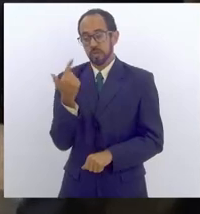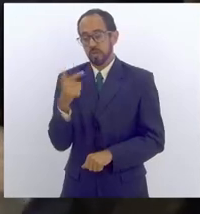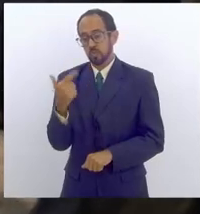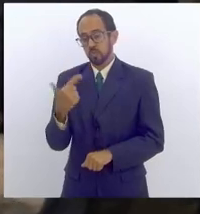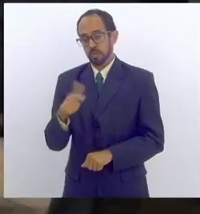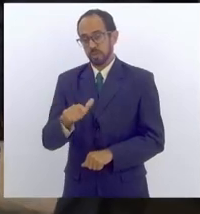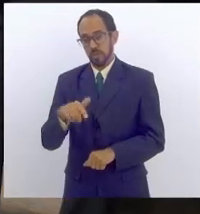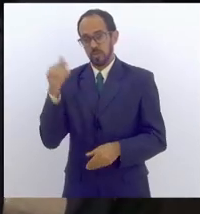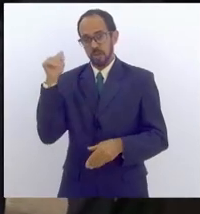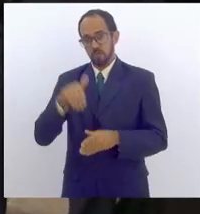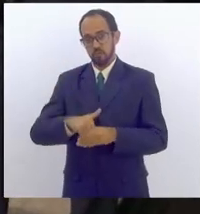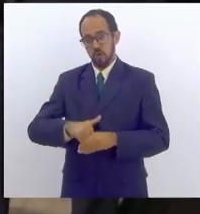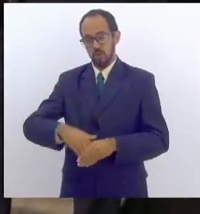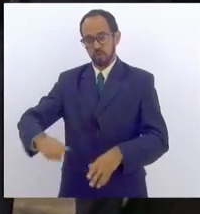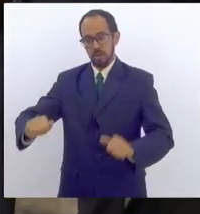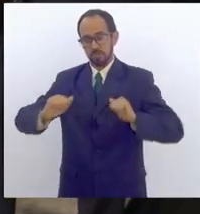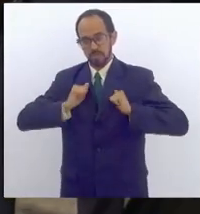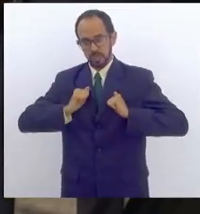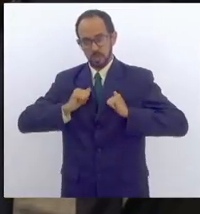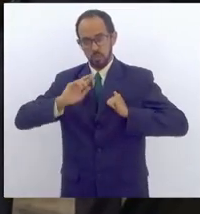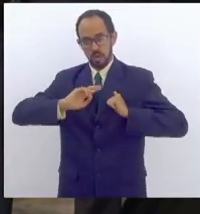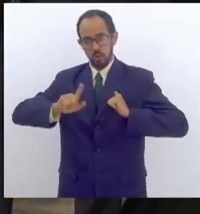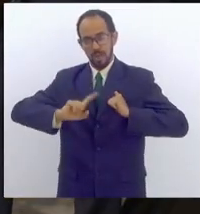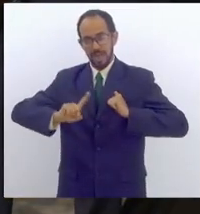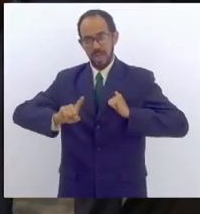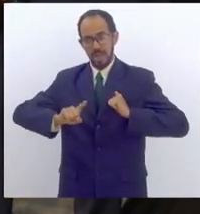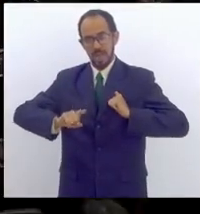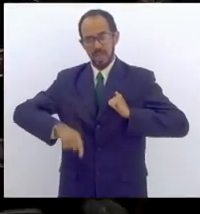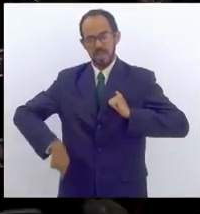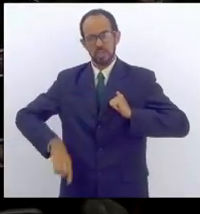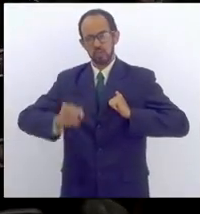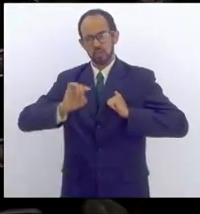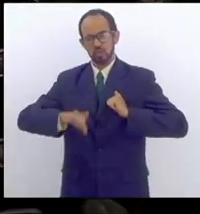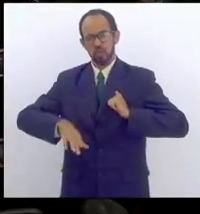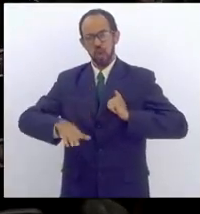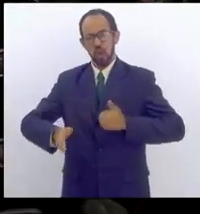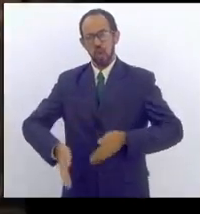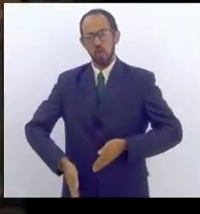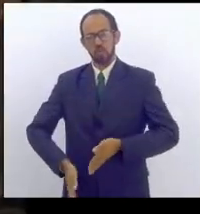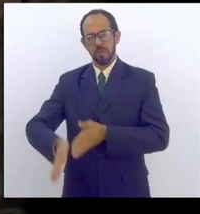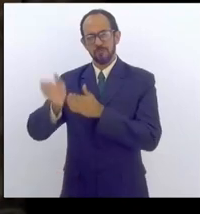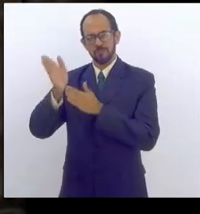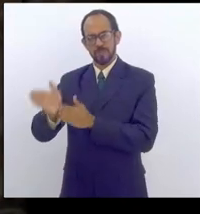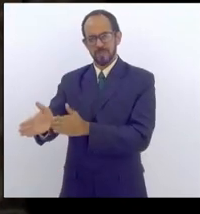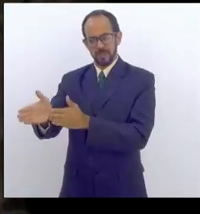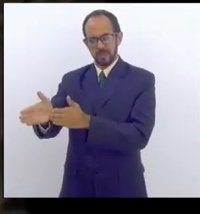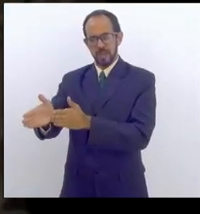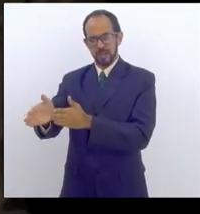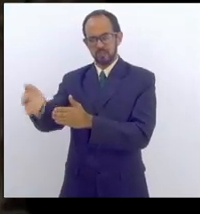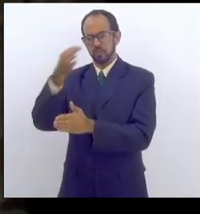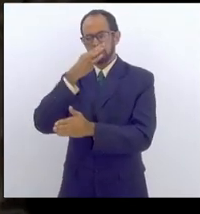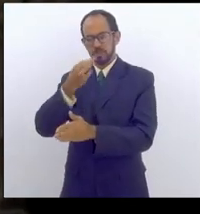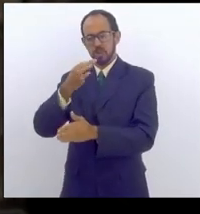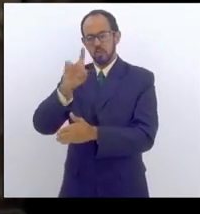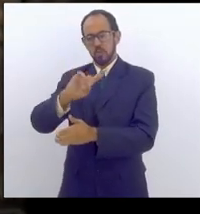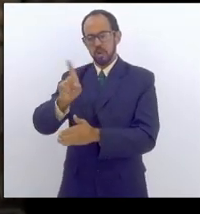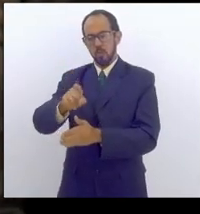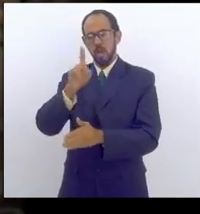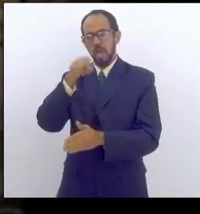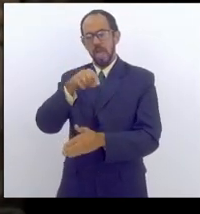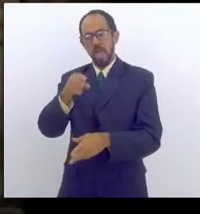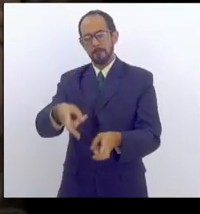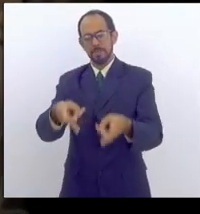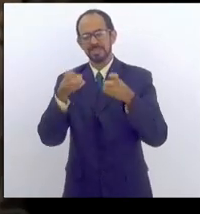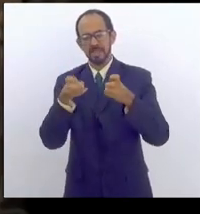abstenção do pessoal aqui não é só coerente. O voto em abstenção é também olhando para o estado do Rio de Janeiro, para o que a